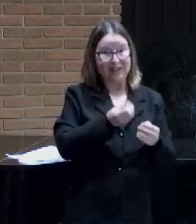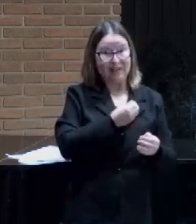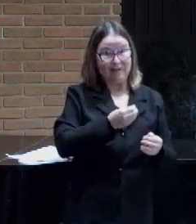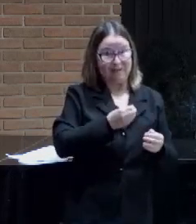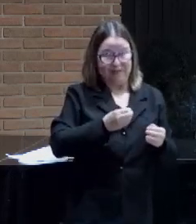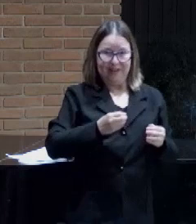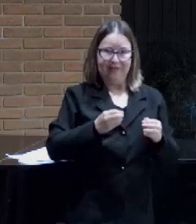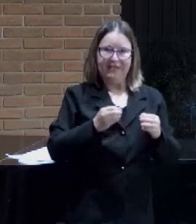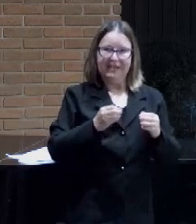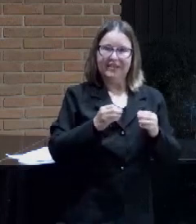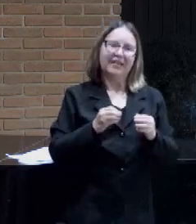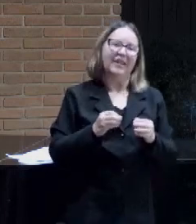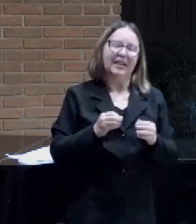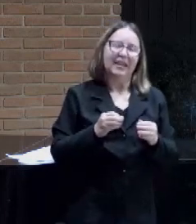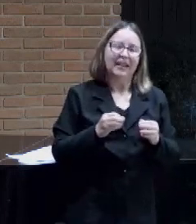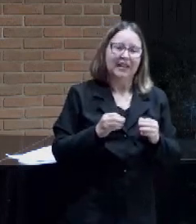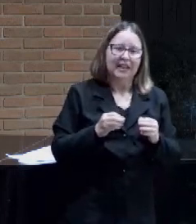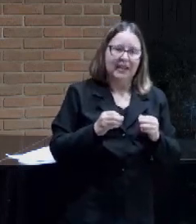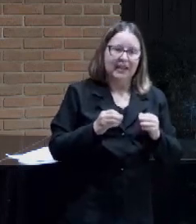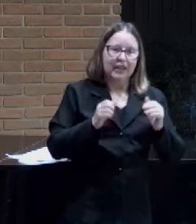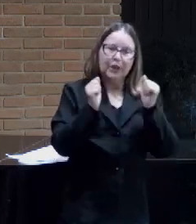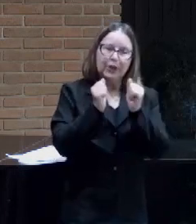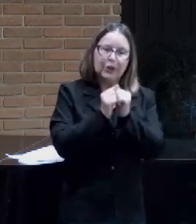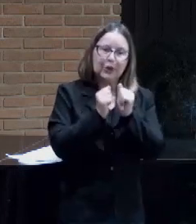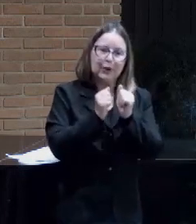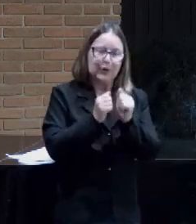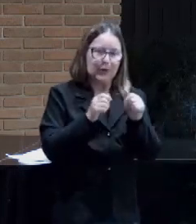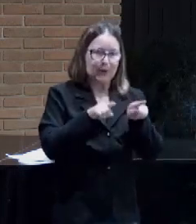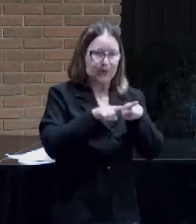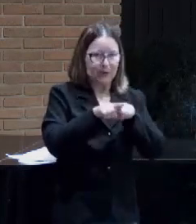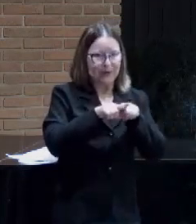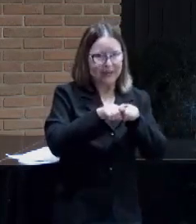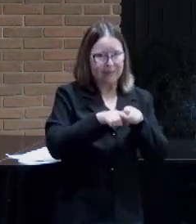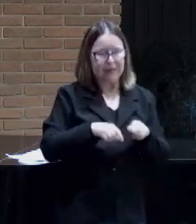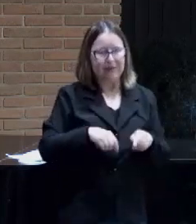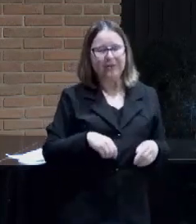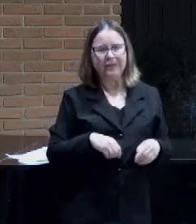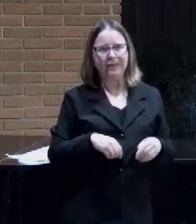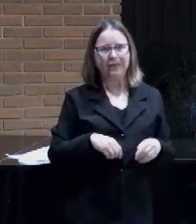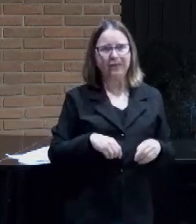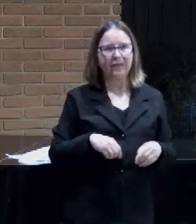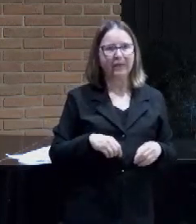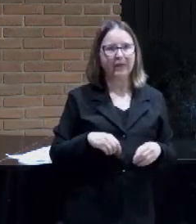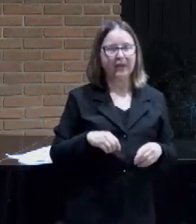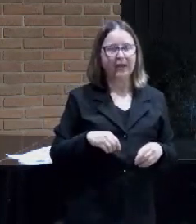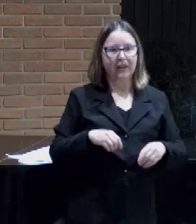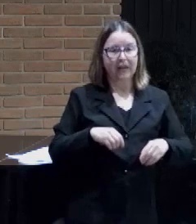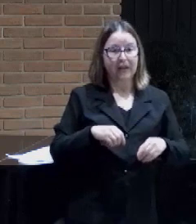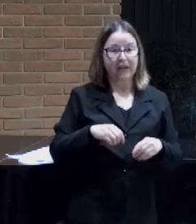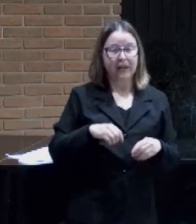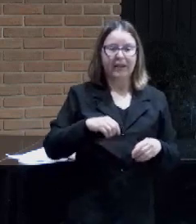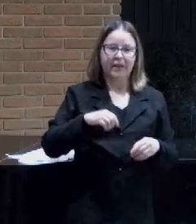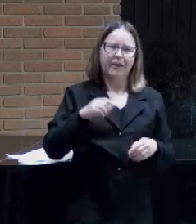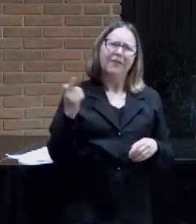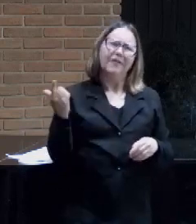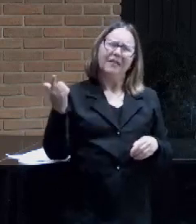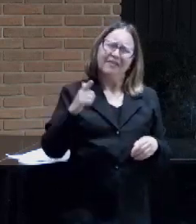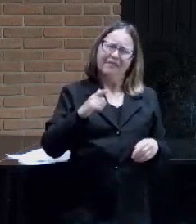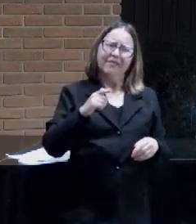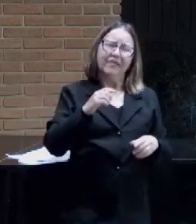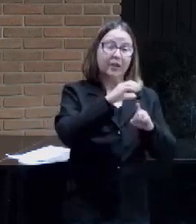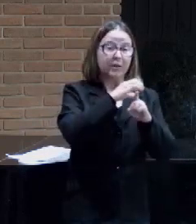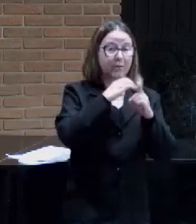comunidade. E quando eu falo isso, eu não estou falando basicamente sobre você ir ao culto de sábado, sobre você vir no culto de domingo de manhã, ir no culto de domingo à